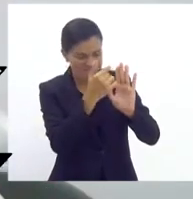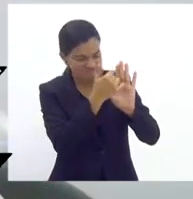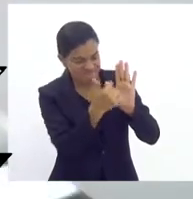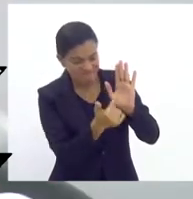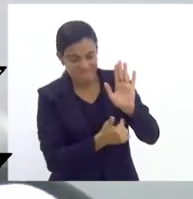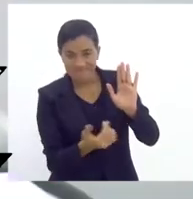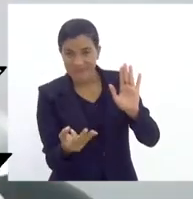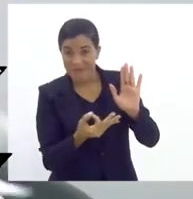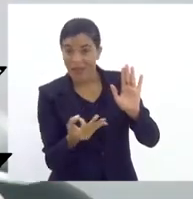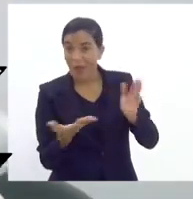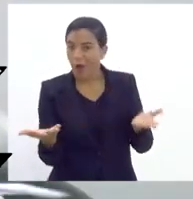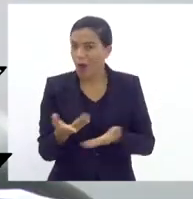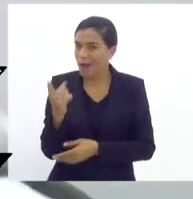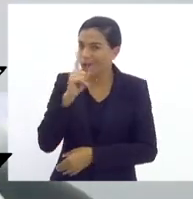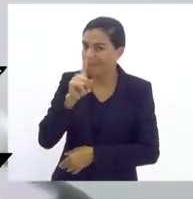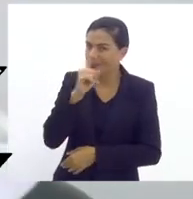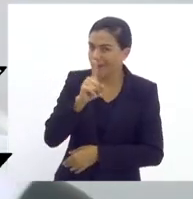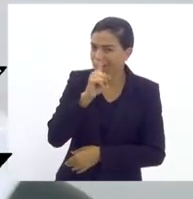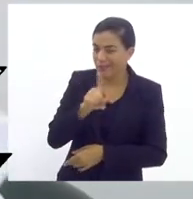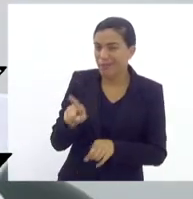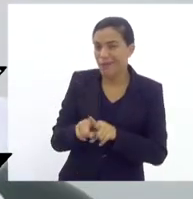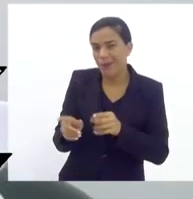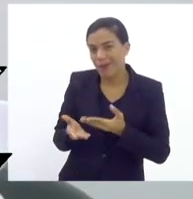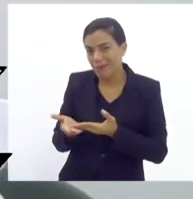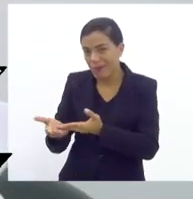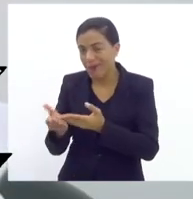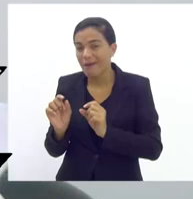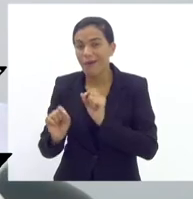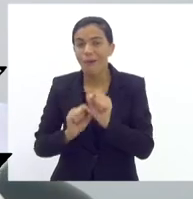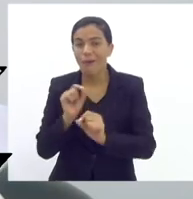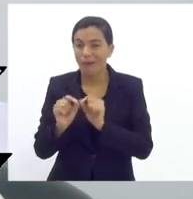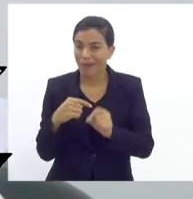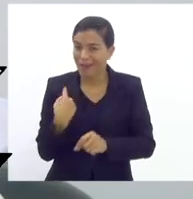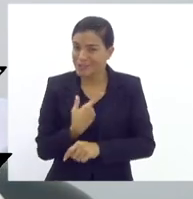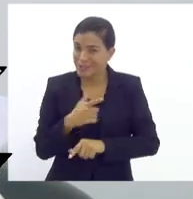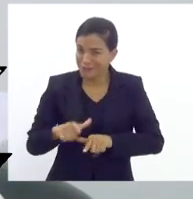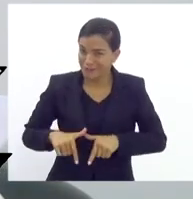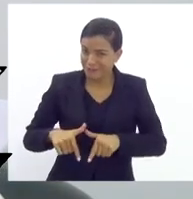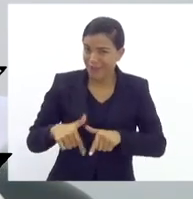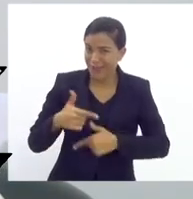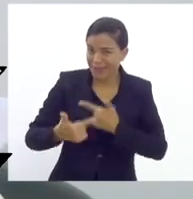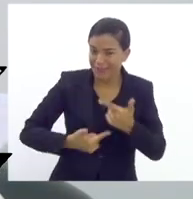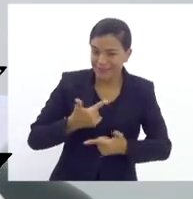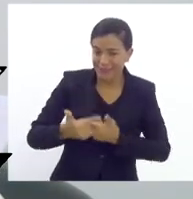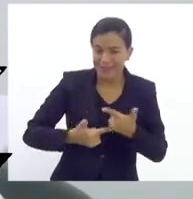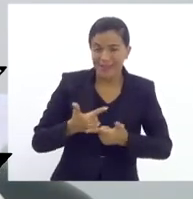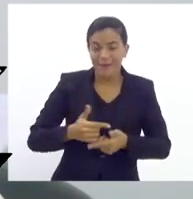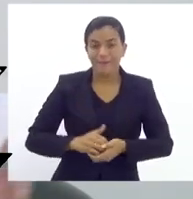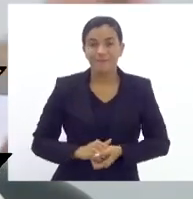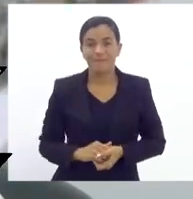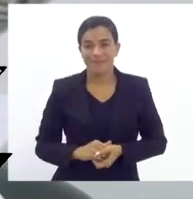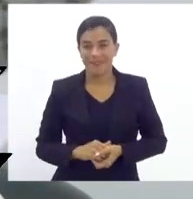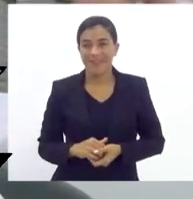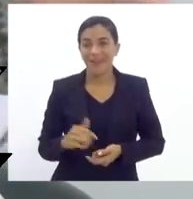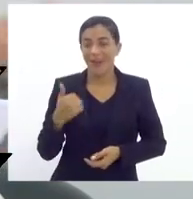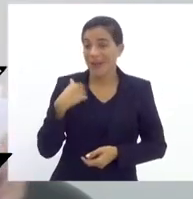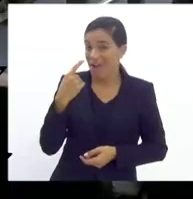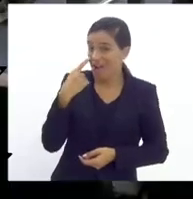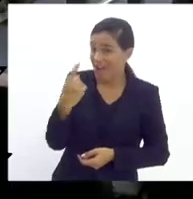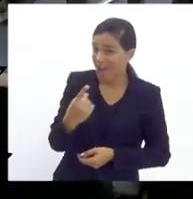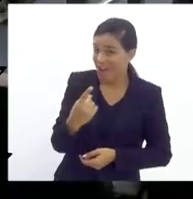as falhas e para os encaminhamentos né O que que a gente vai fazer né Eu acho quer dizer eu trabalho Olha